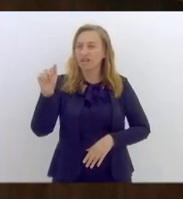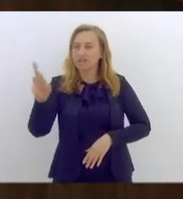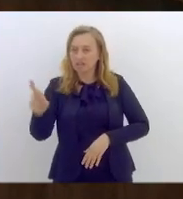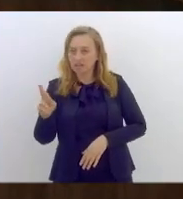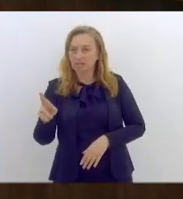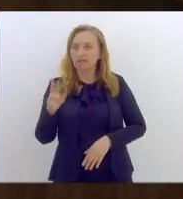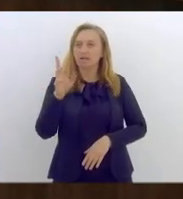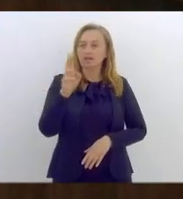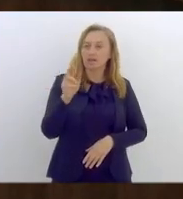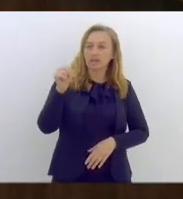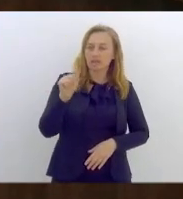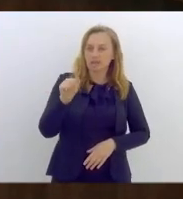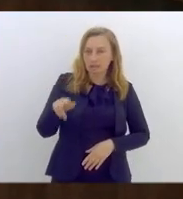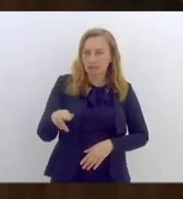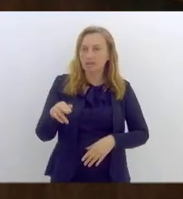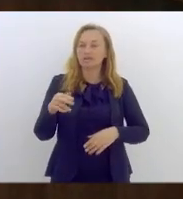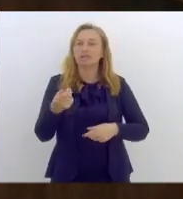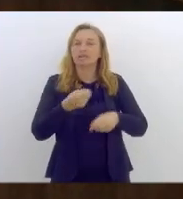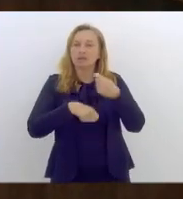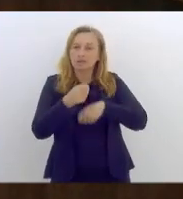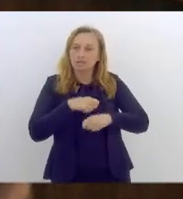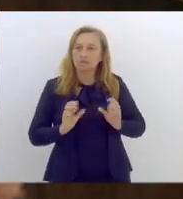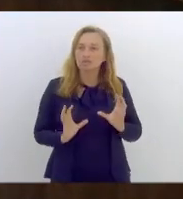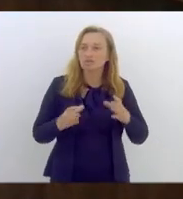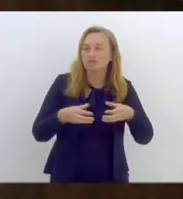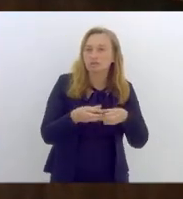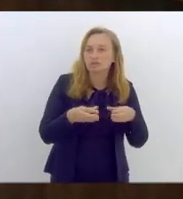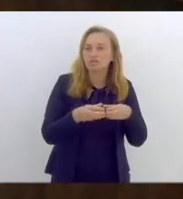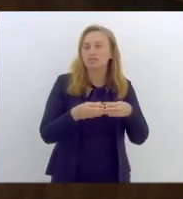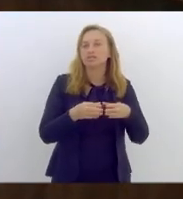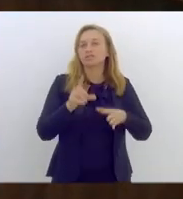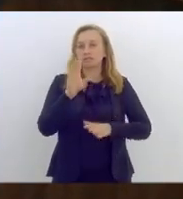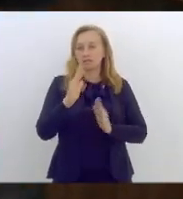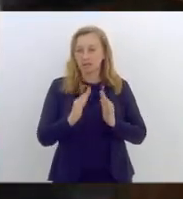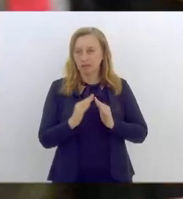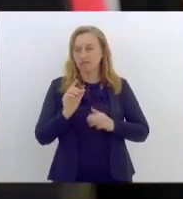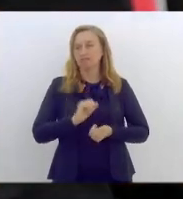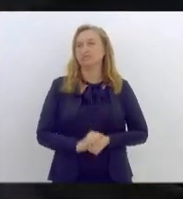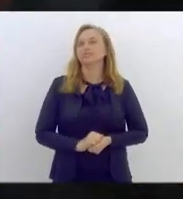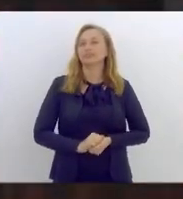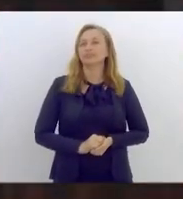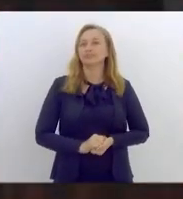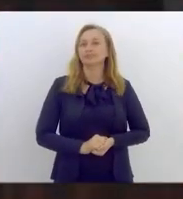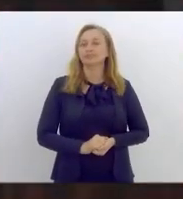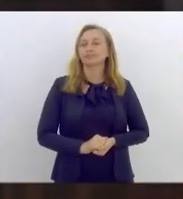rena Lacerda a equipe administrativa e de direção desta casa